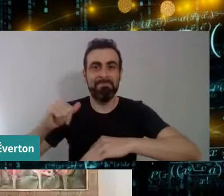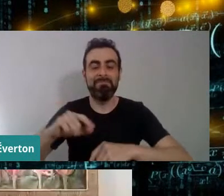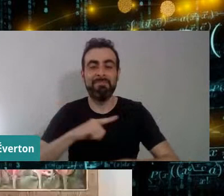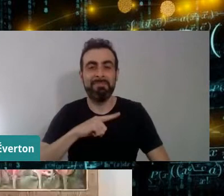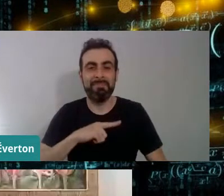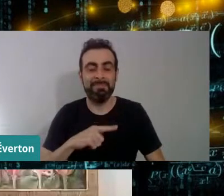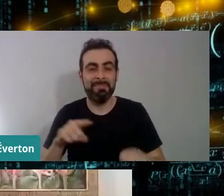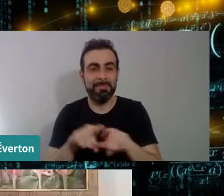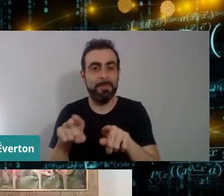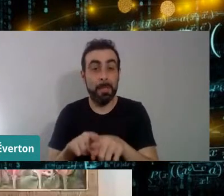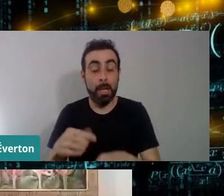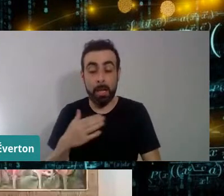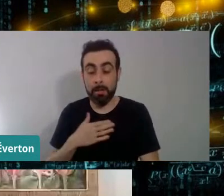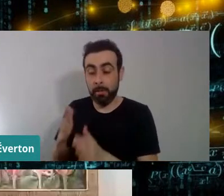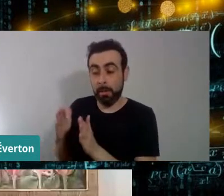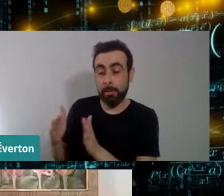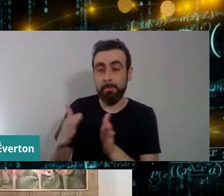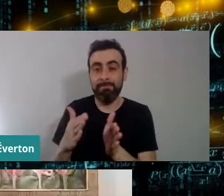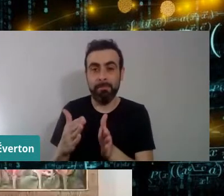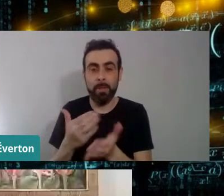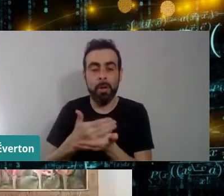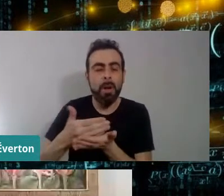A minha trajetória